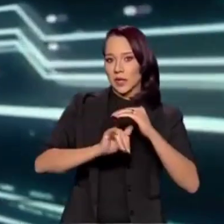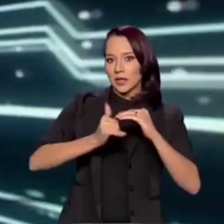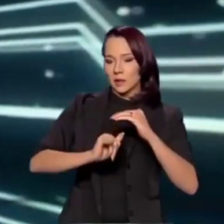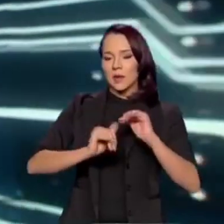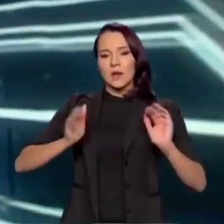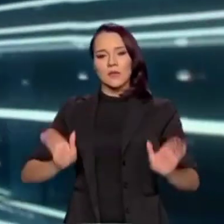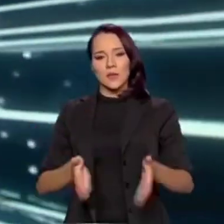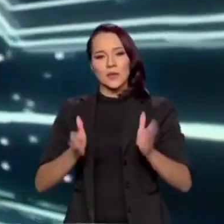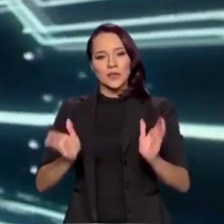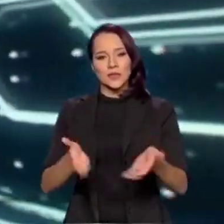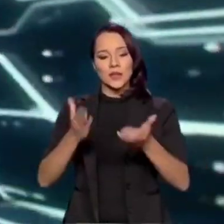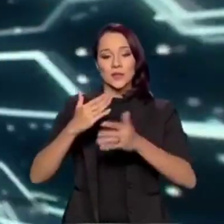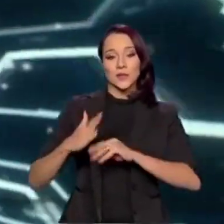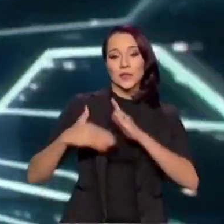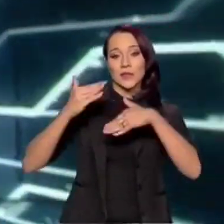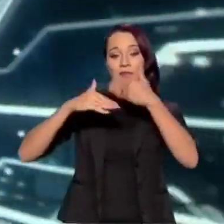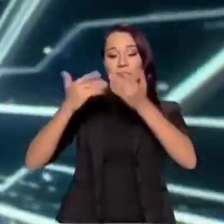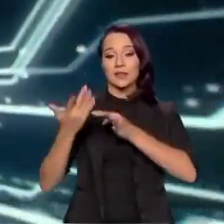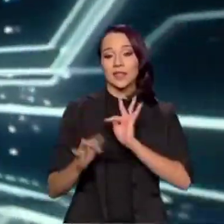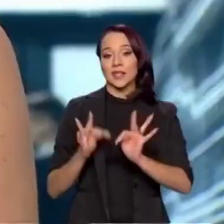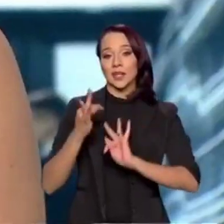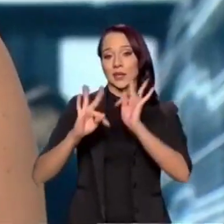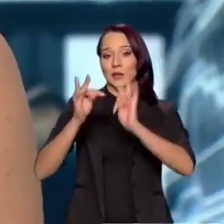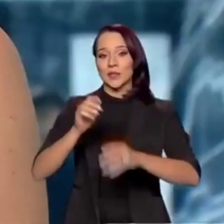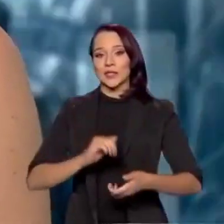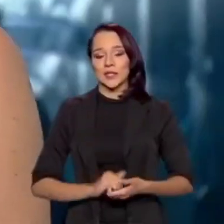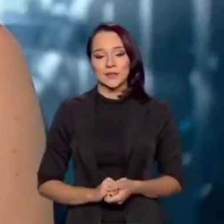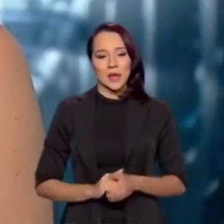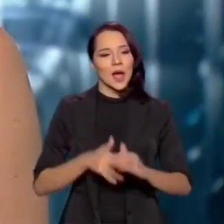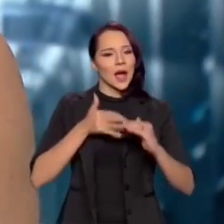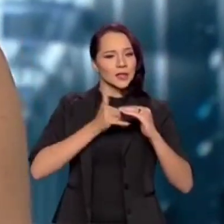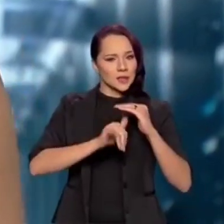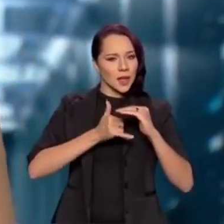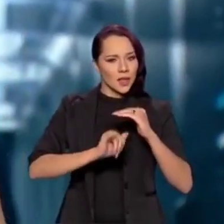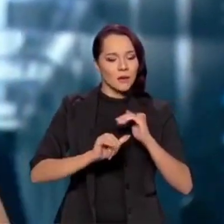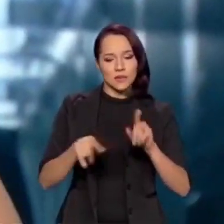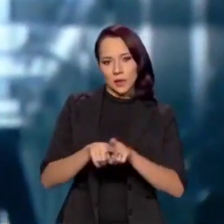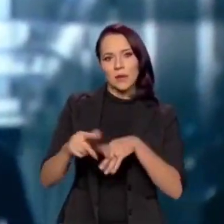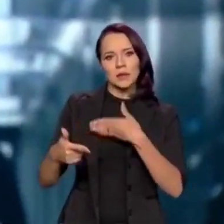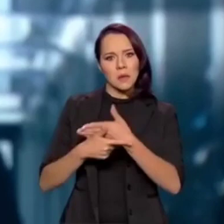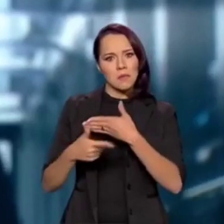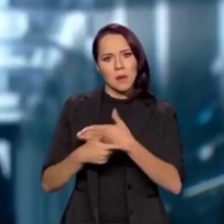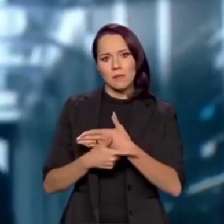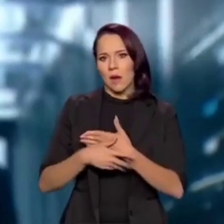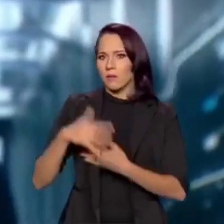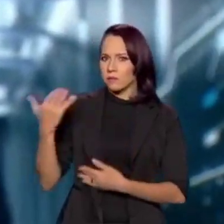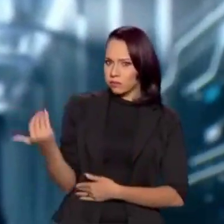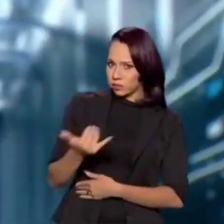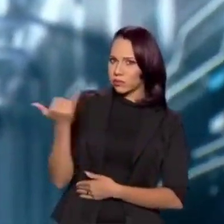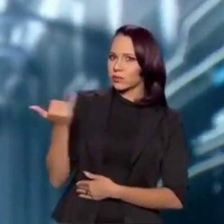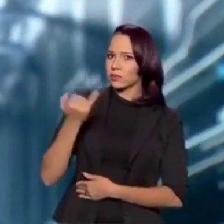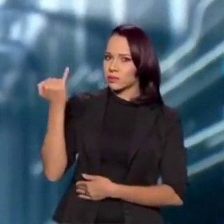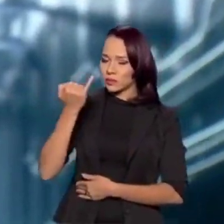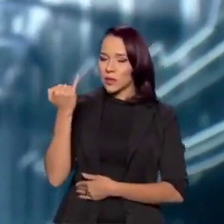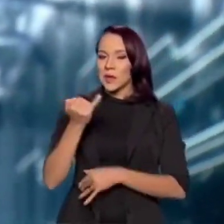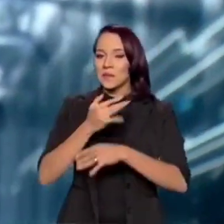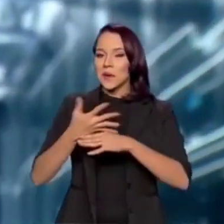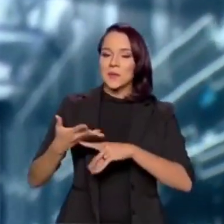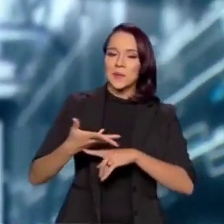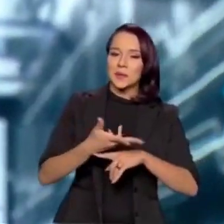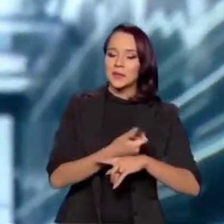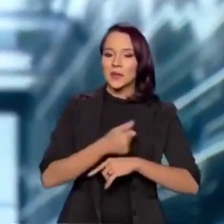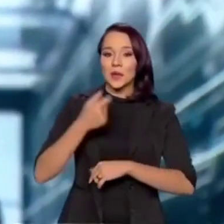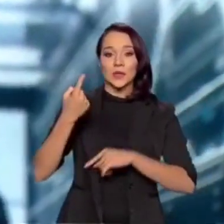a partir aí dos avanços das tecnologias. As startups também têm um papel aí super importante para a implementação